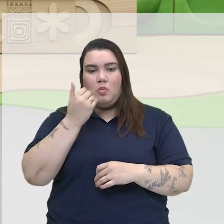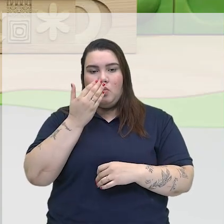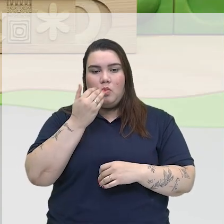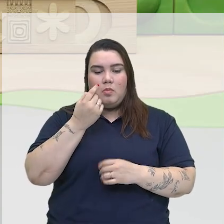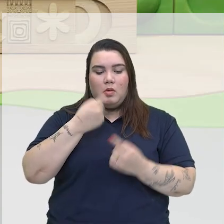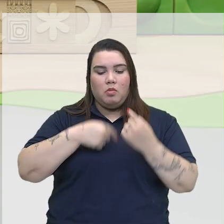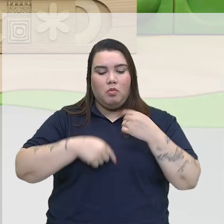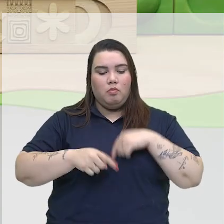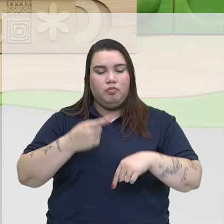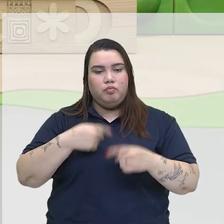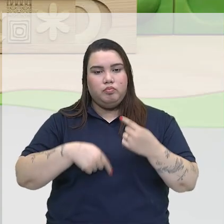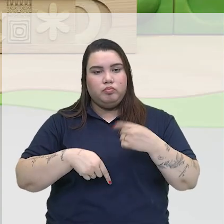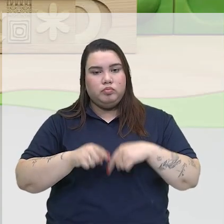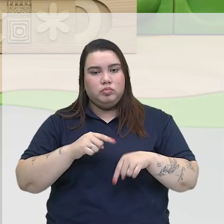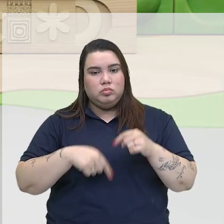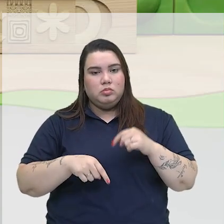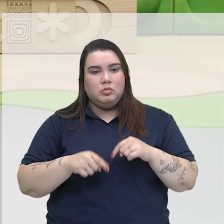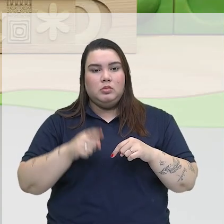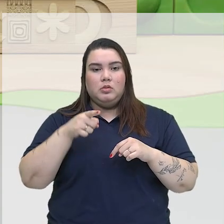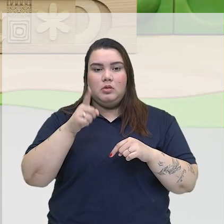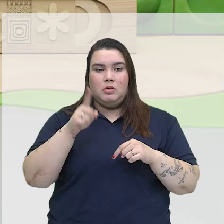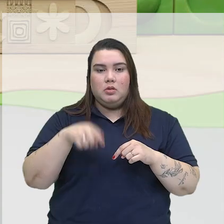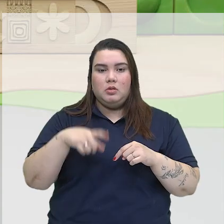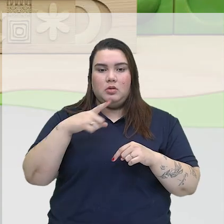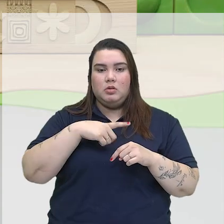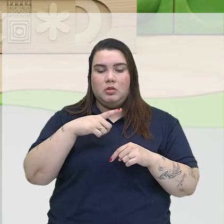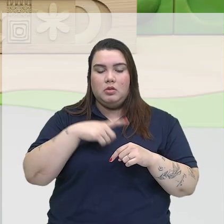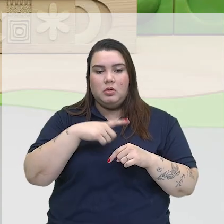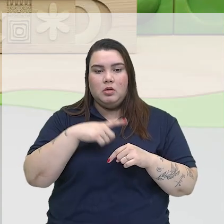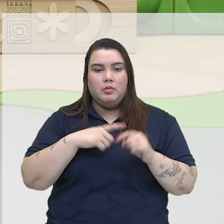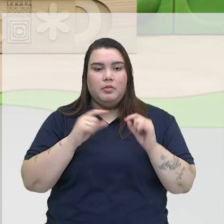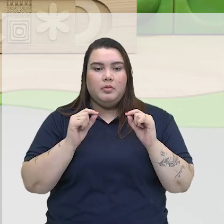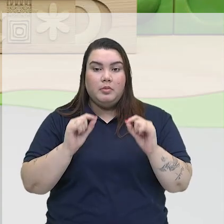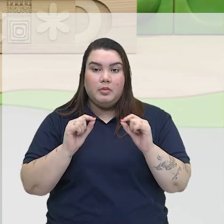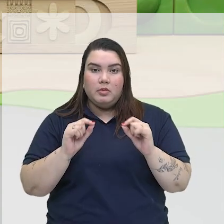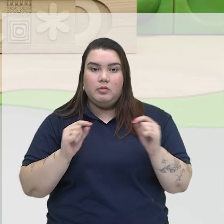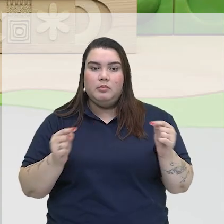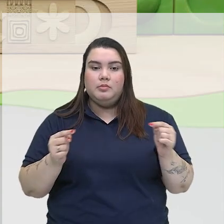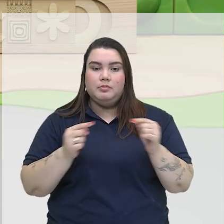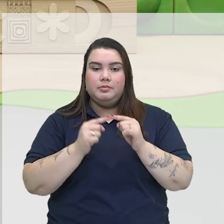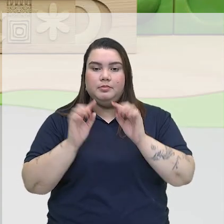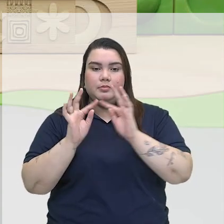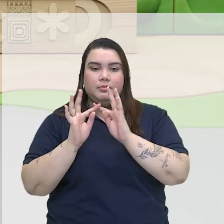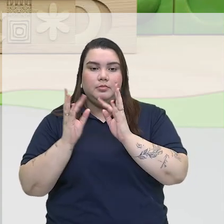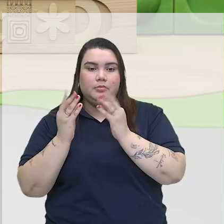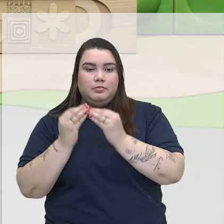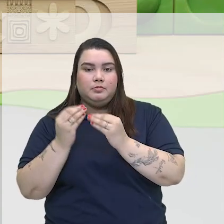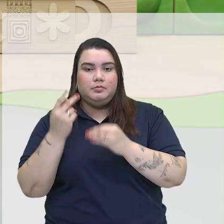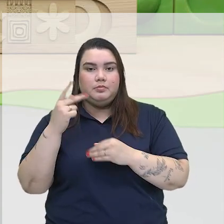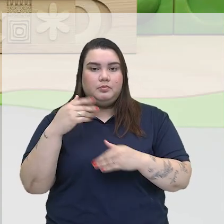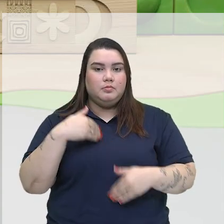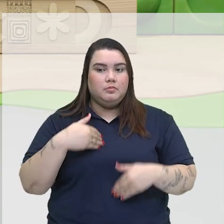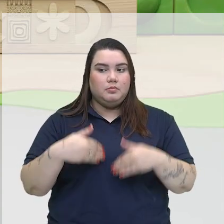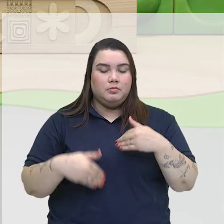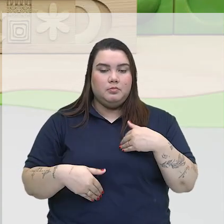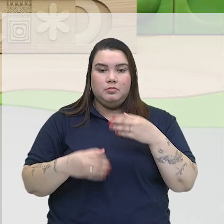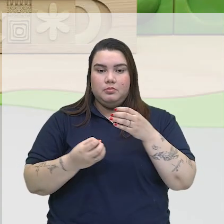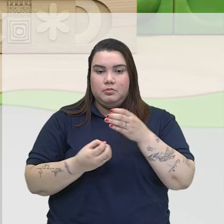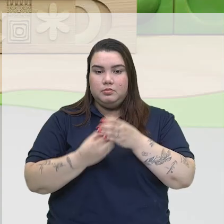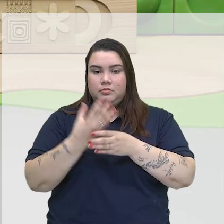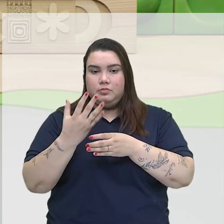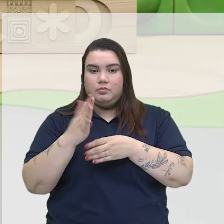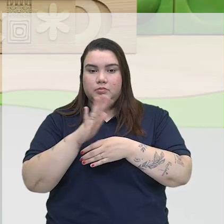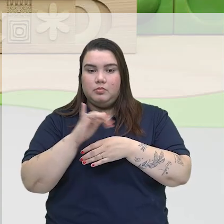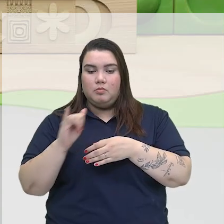digestão. Ou seja, você vai estar ali atuando, as substâncias que o seu corpo produz